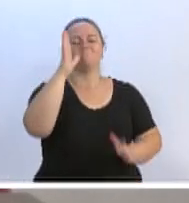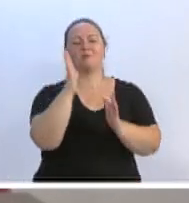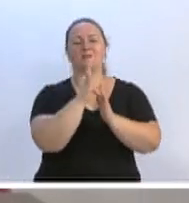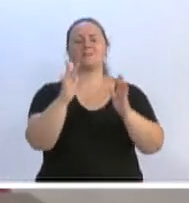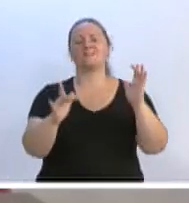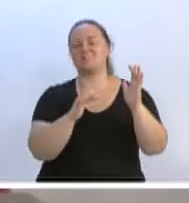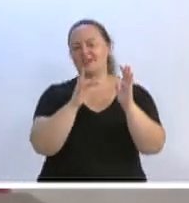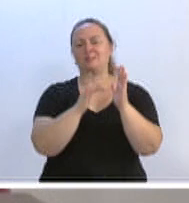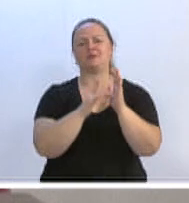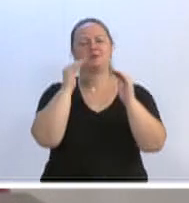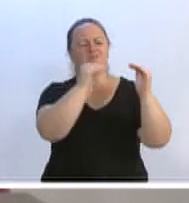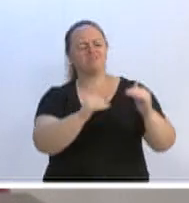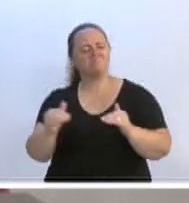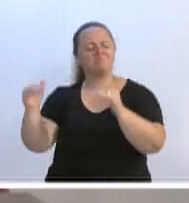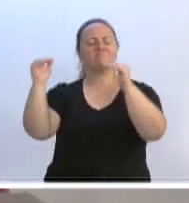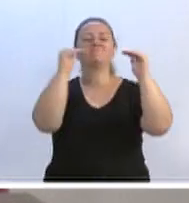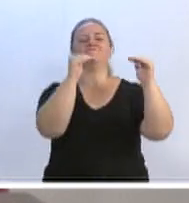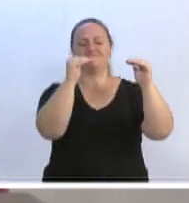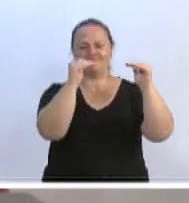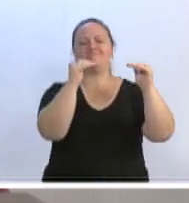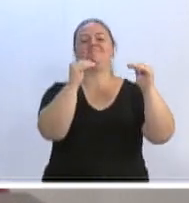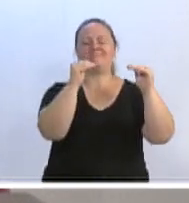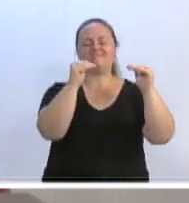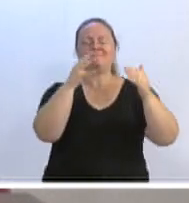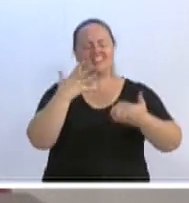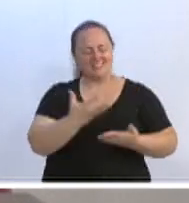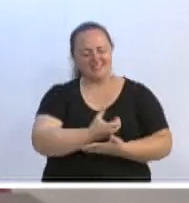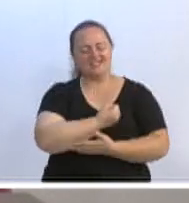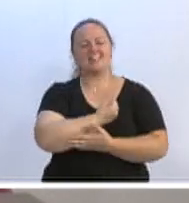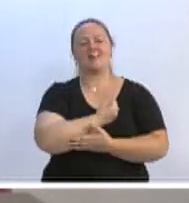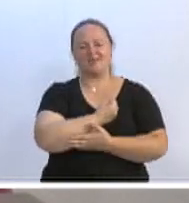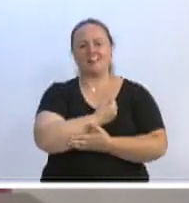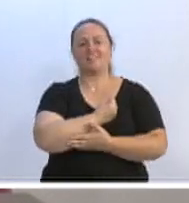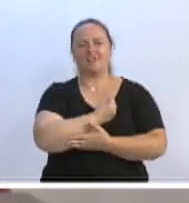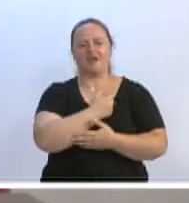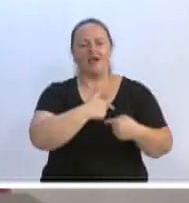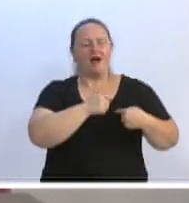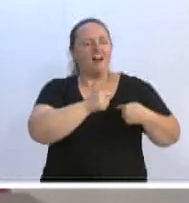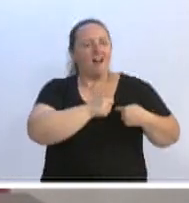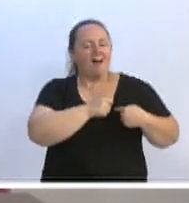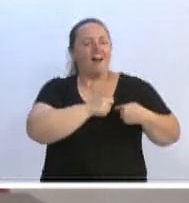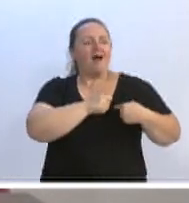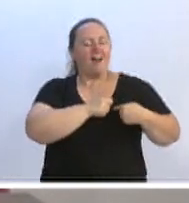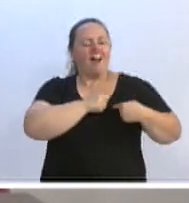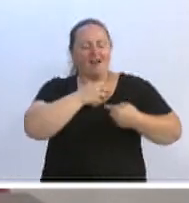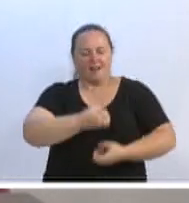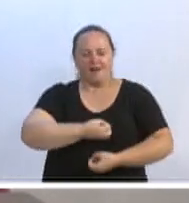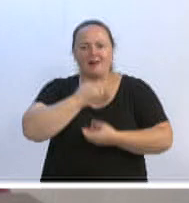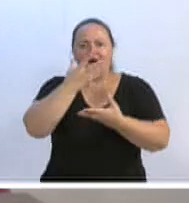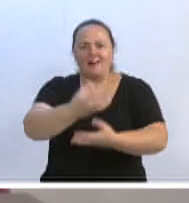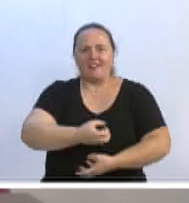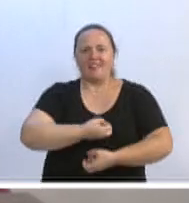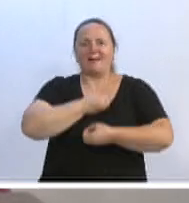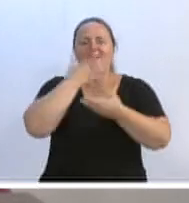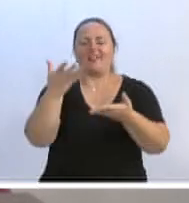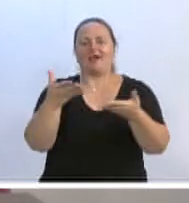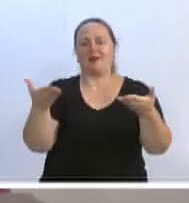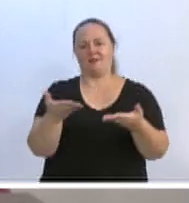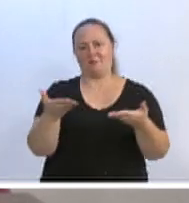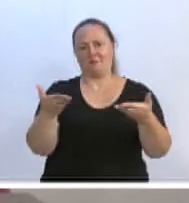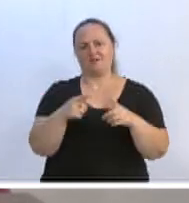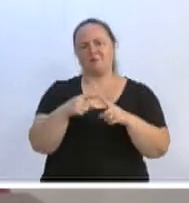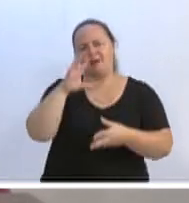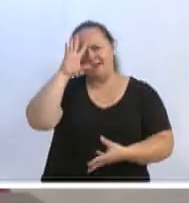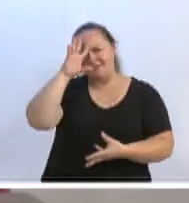nosso Senhor e Salvador Jesus Cristo. O meu coração pulsa de palavras boas e agradáveis, mas eu vou terminar por